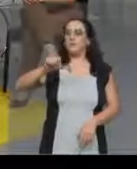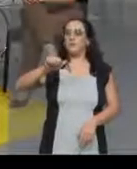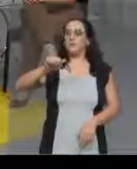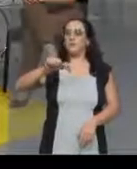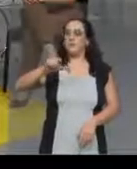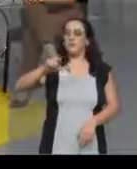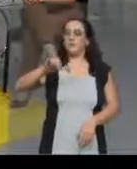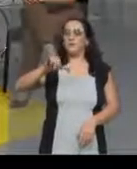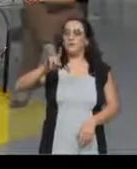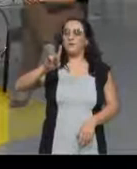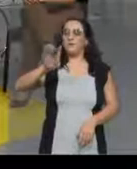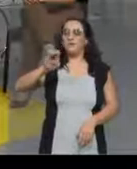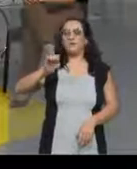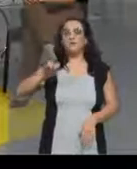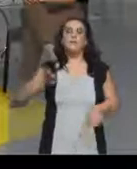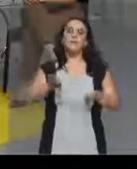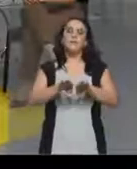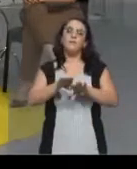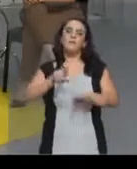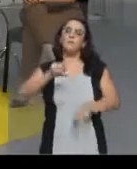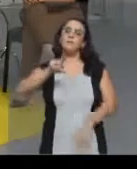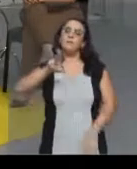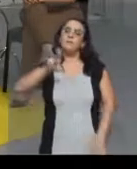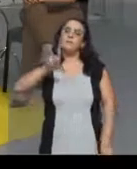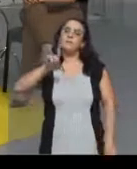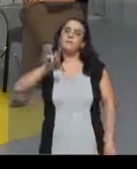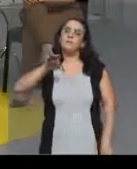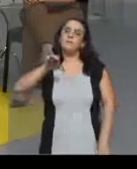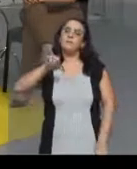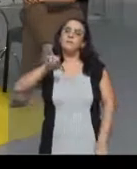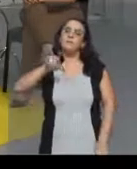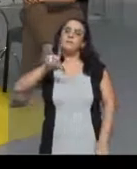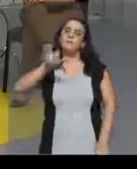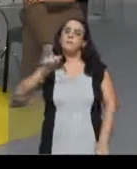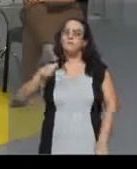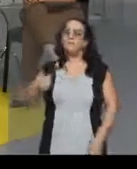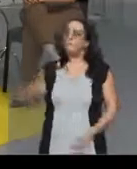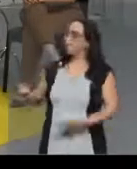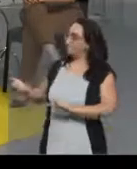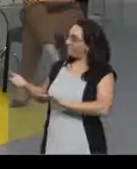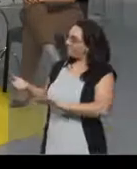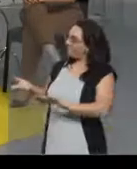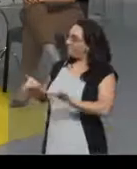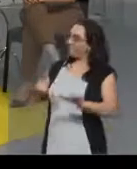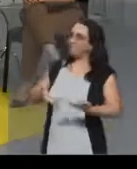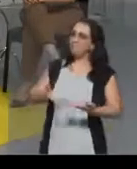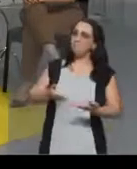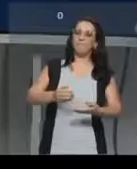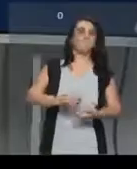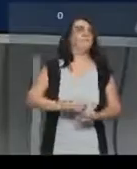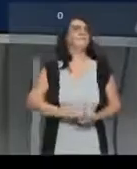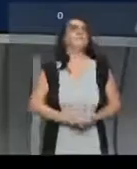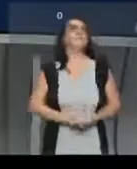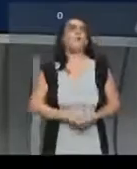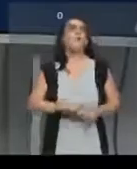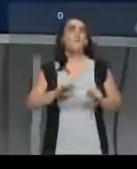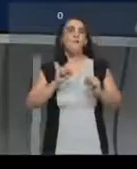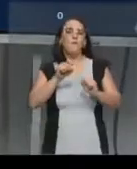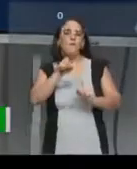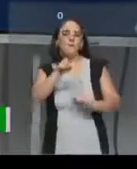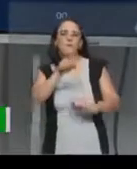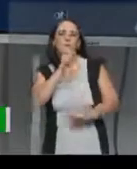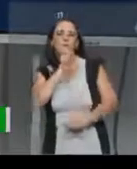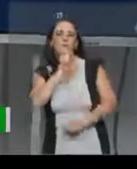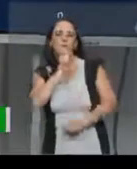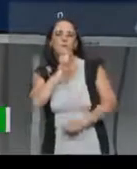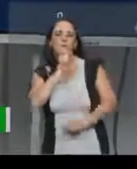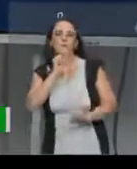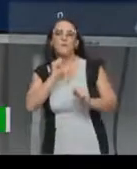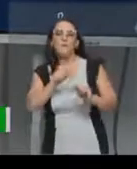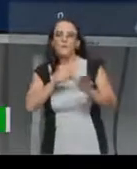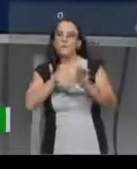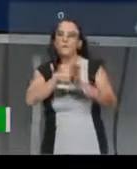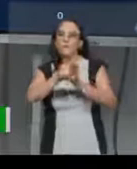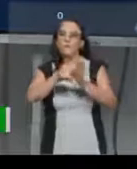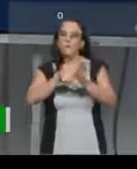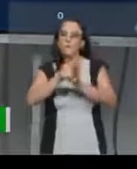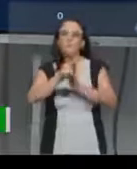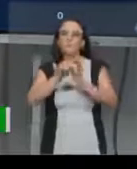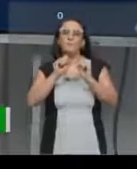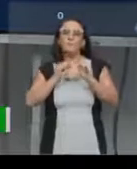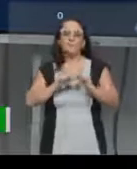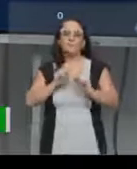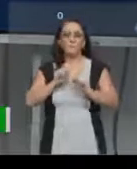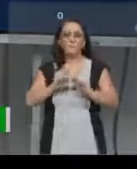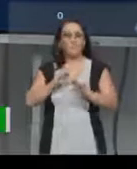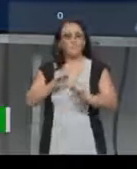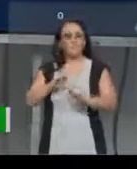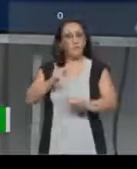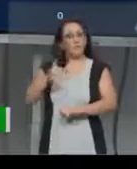e a Ludmila Lima. Seja bem-vinda, professora Ludmila. Lembrando que você pode fazer sua pergunta pelo telefone fixo